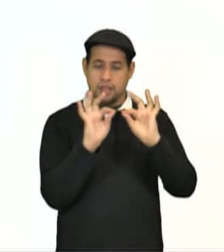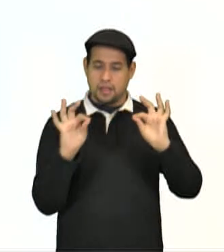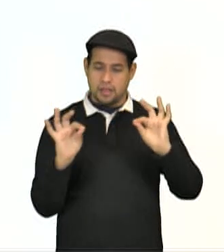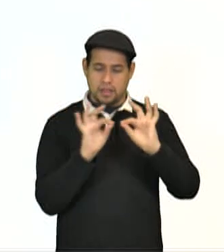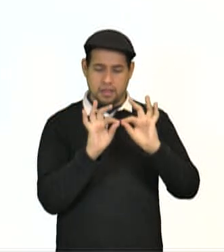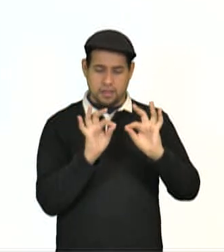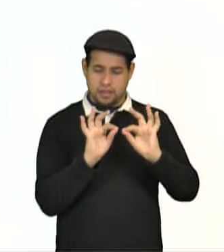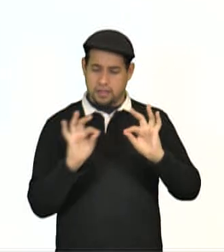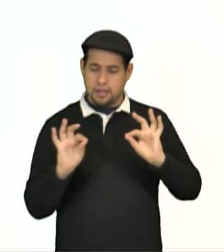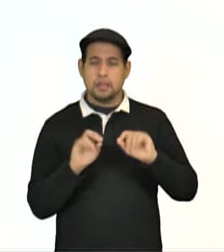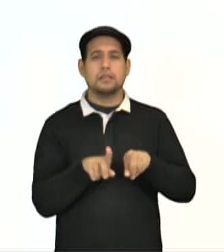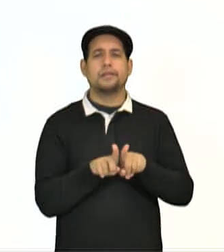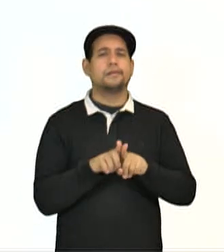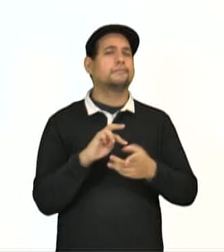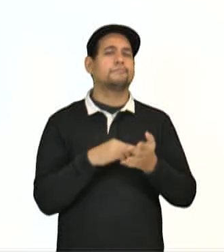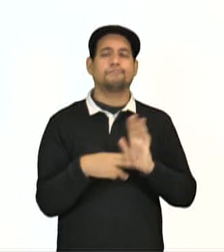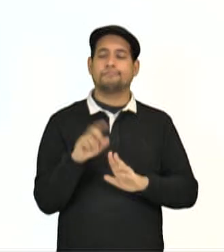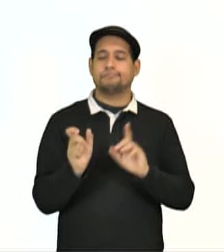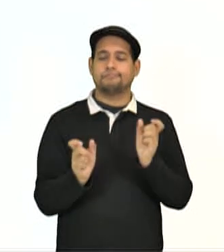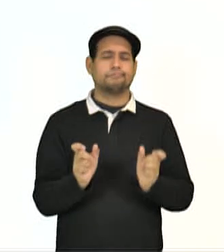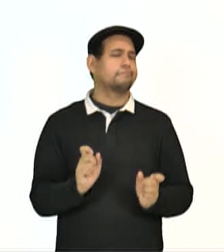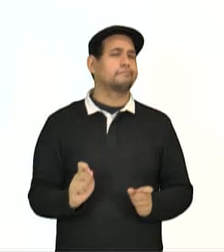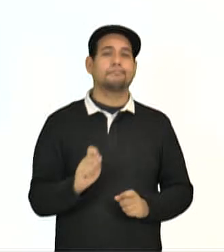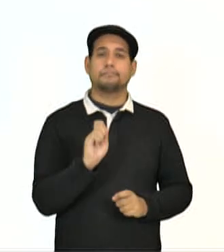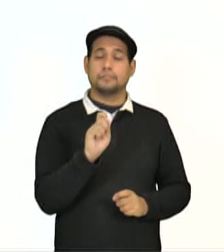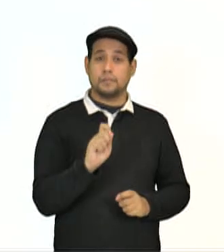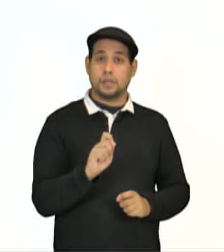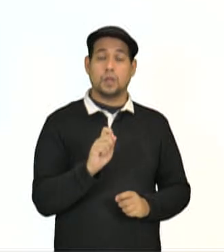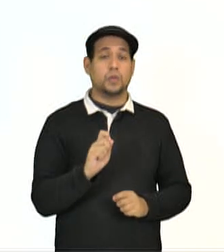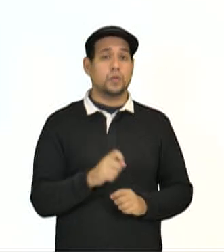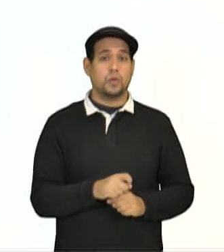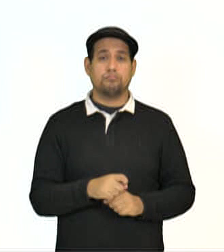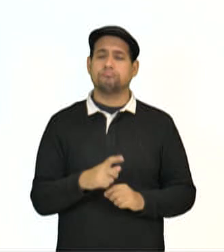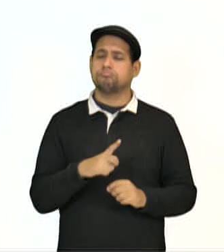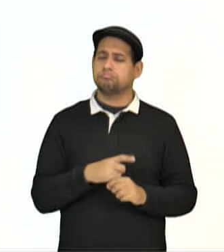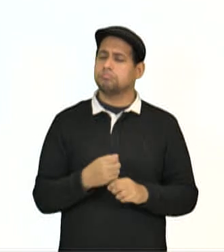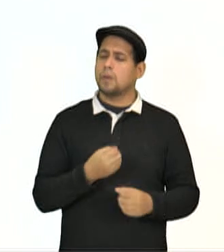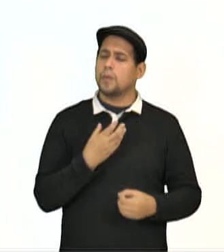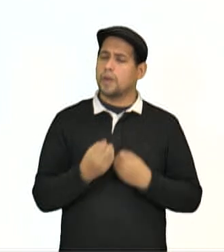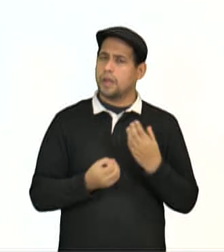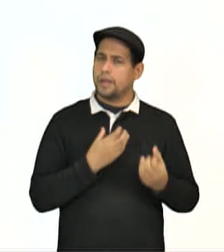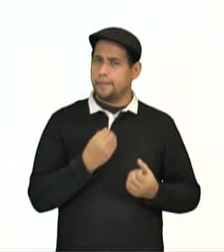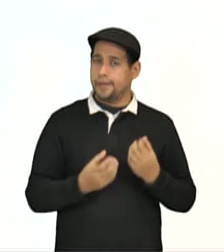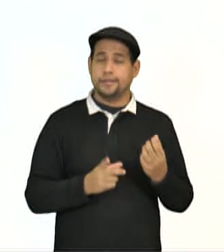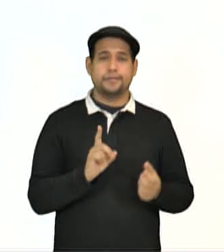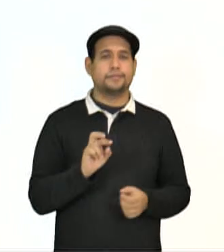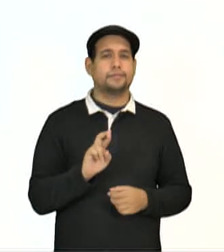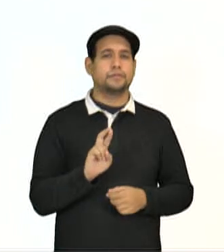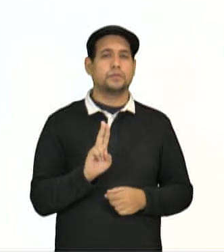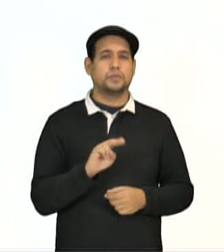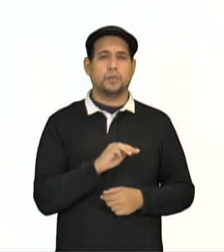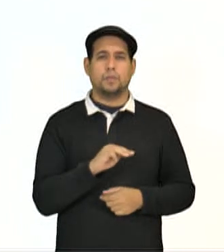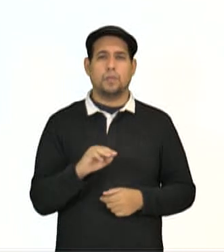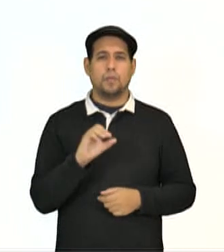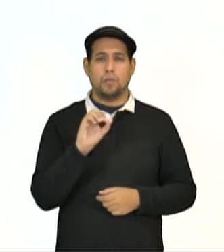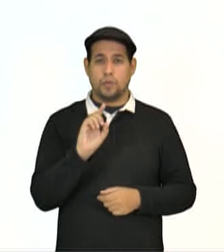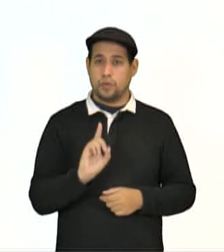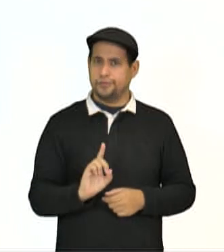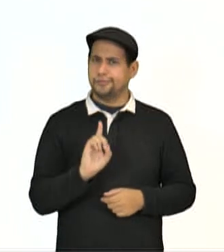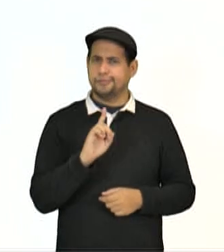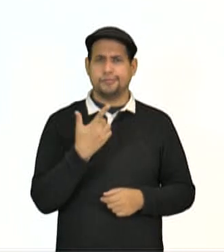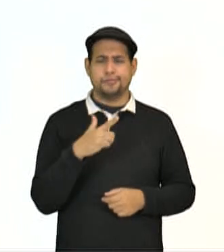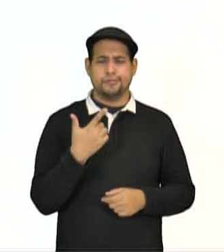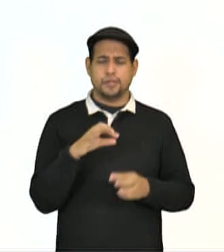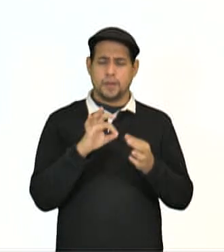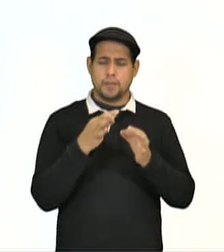medida regular. Então essas são as características dos poemas de Carlos Drummond de Andrade. Então ele não segue ali uma